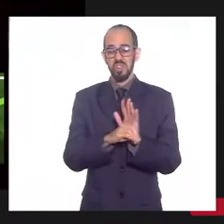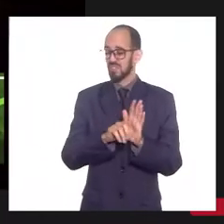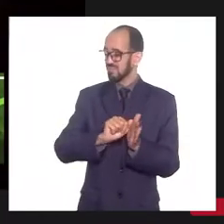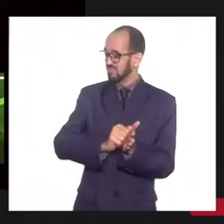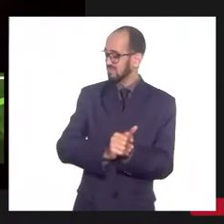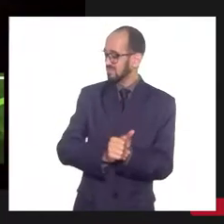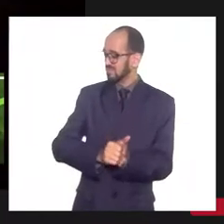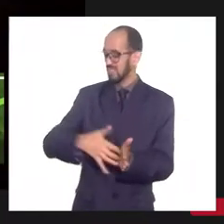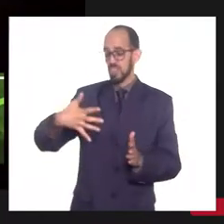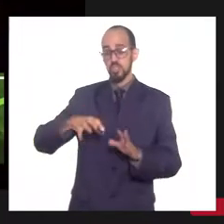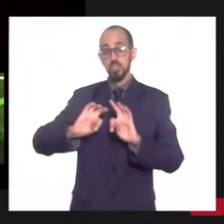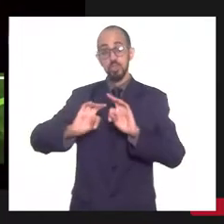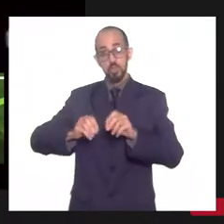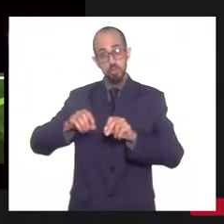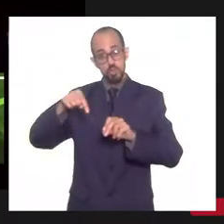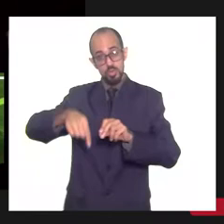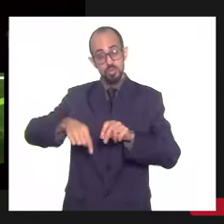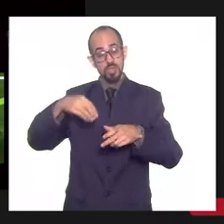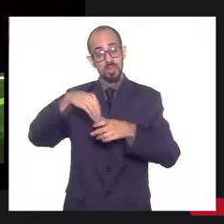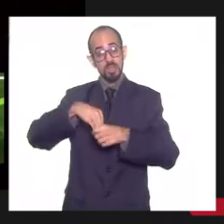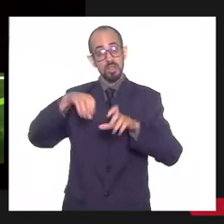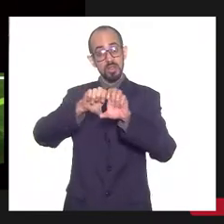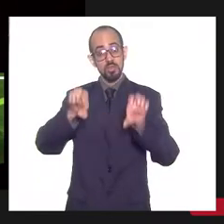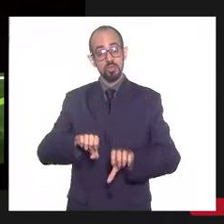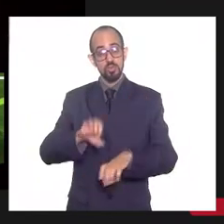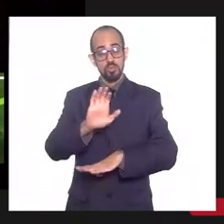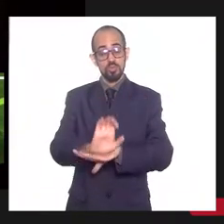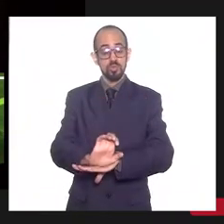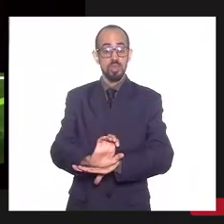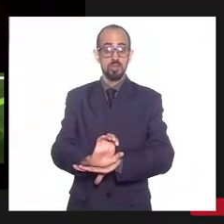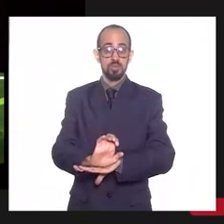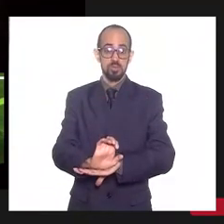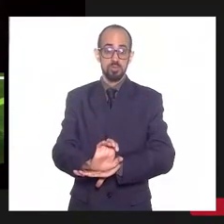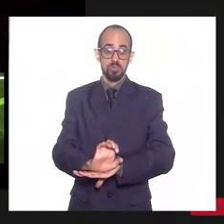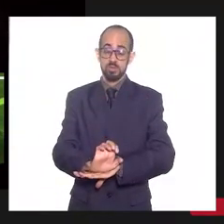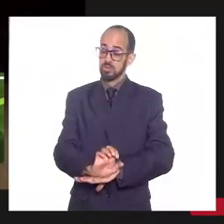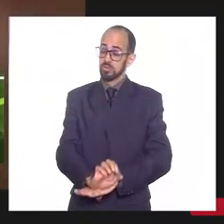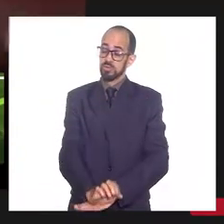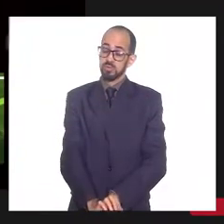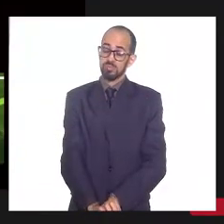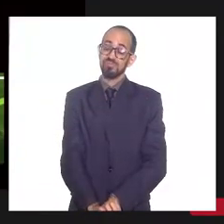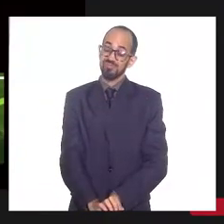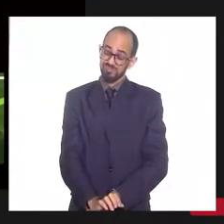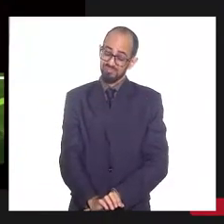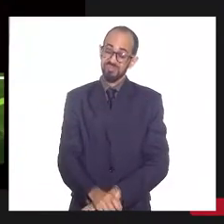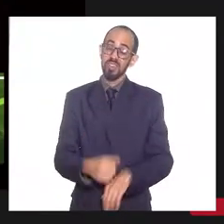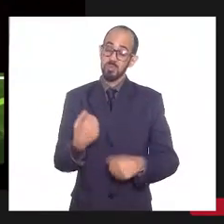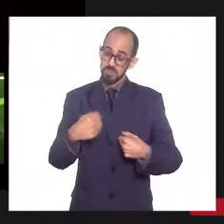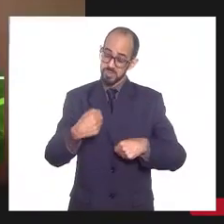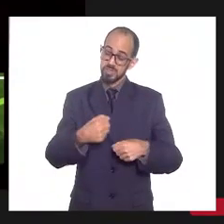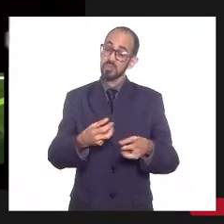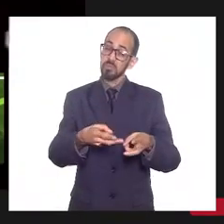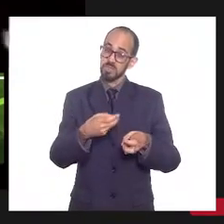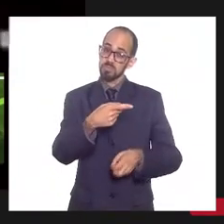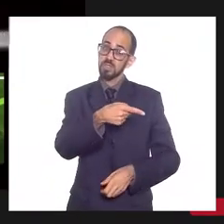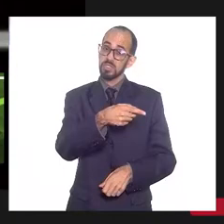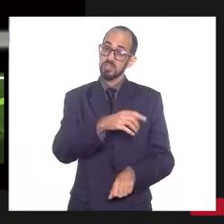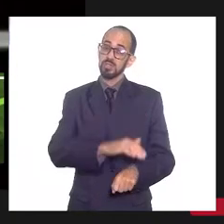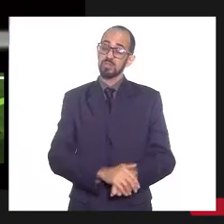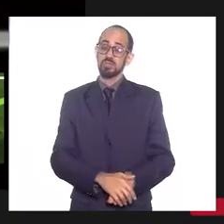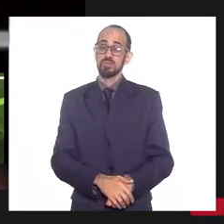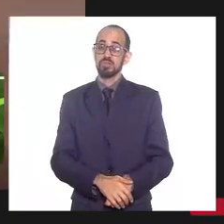isso todo está dentro do aparelho do Estado a gente não pode negar nisso pelo meio dessa confusão